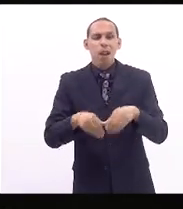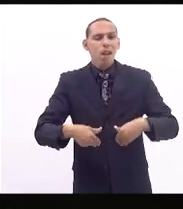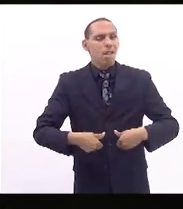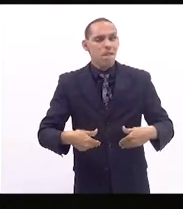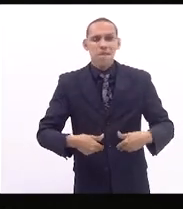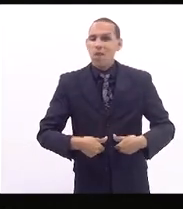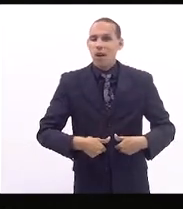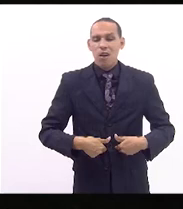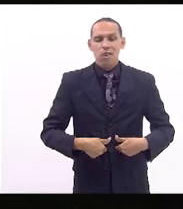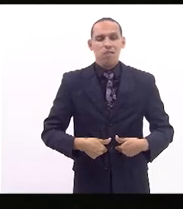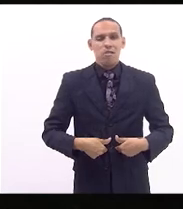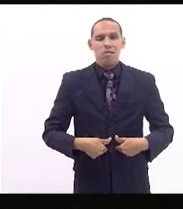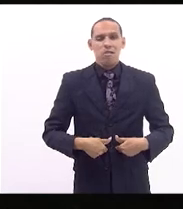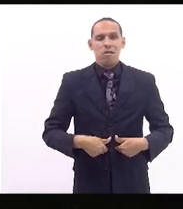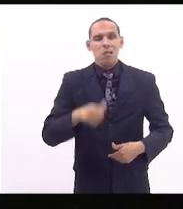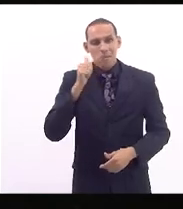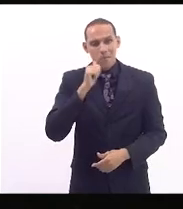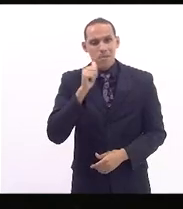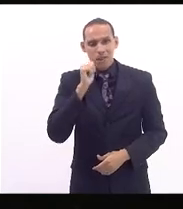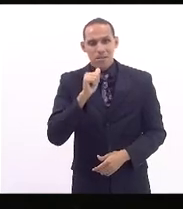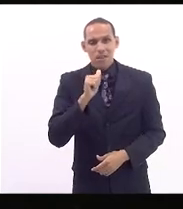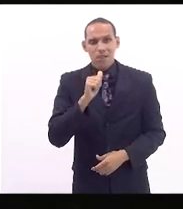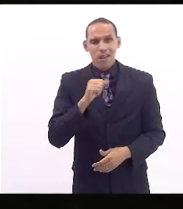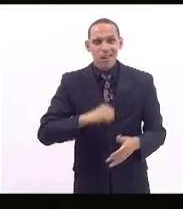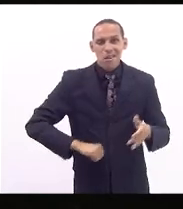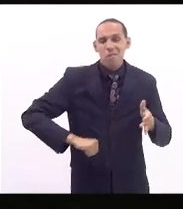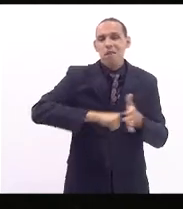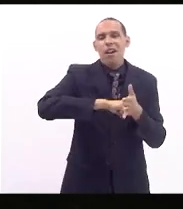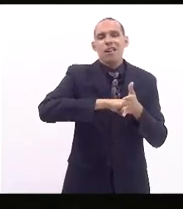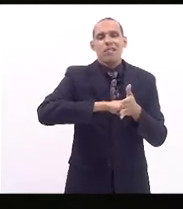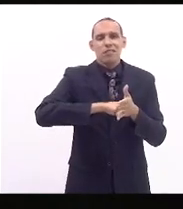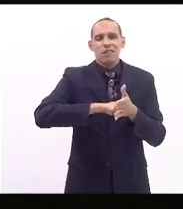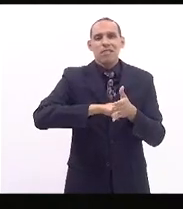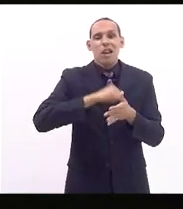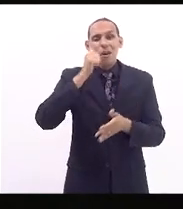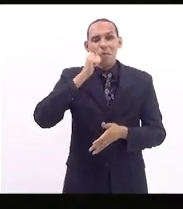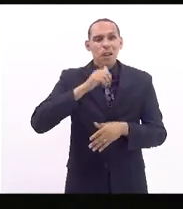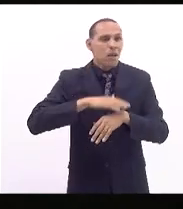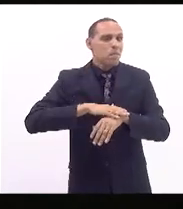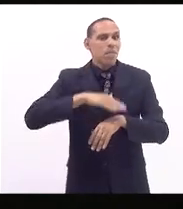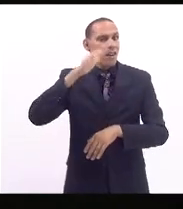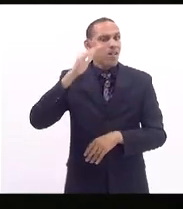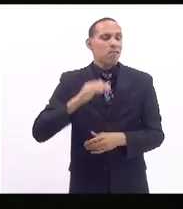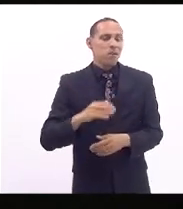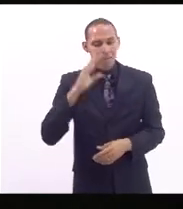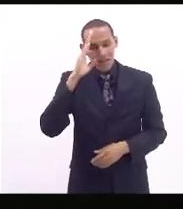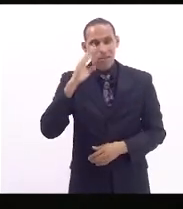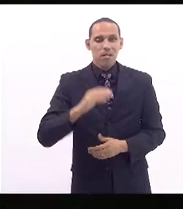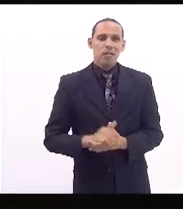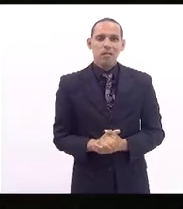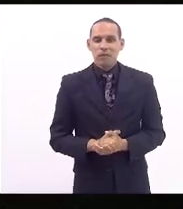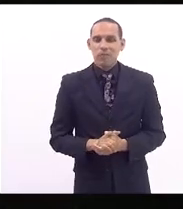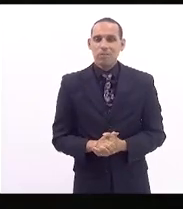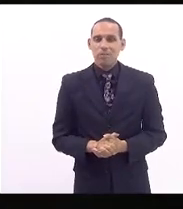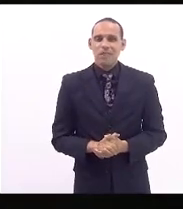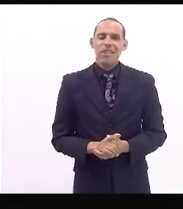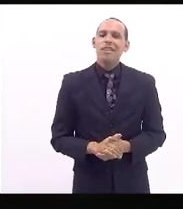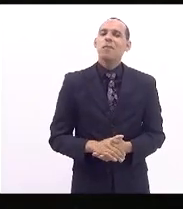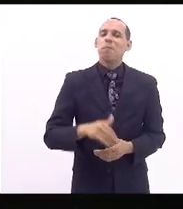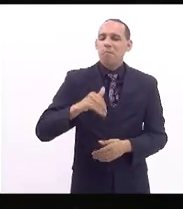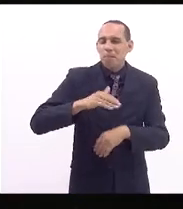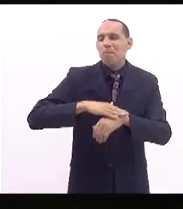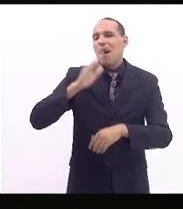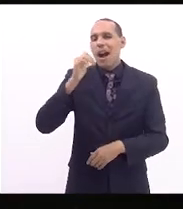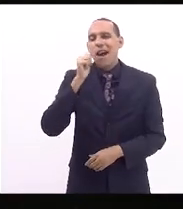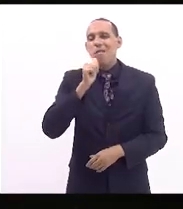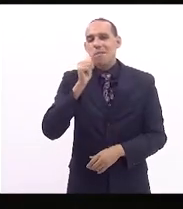fome ela infelizmente impacta a as mulheres e sobretudo as mulheres negras